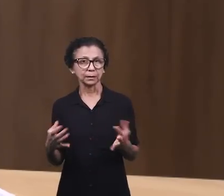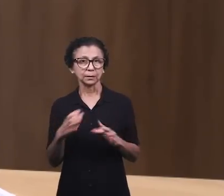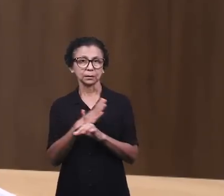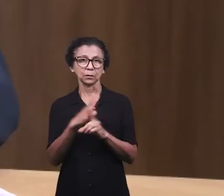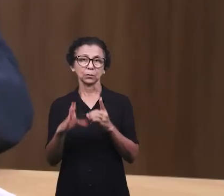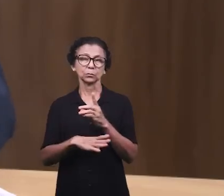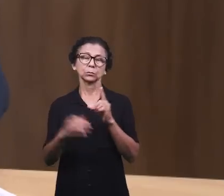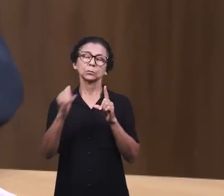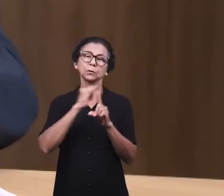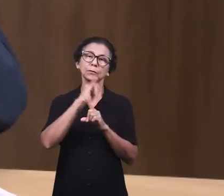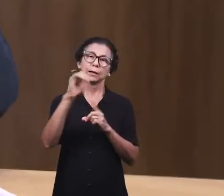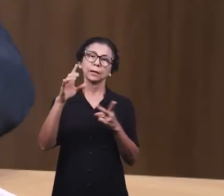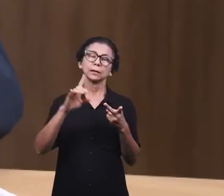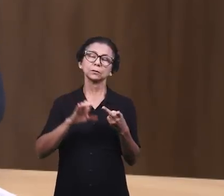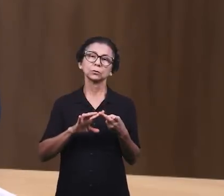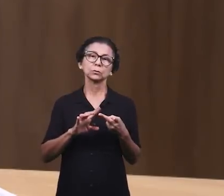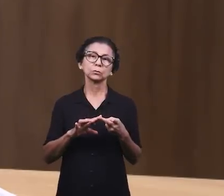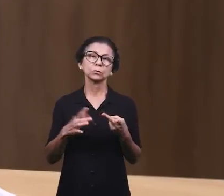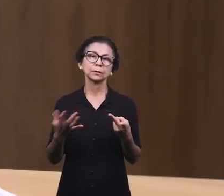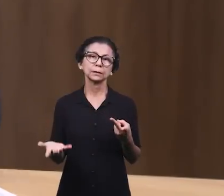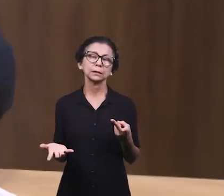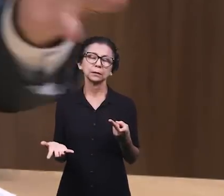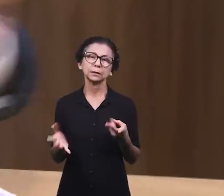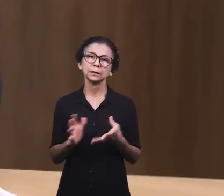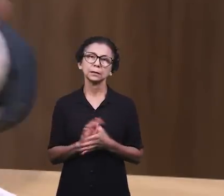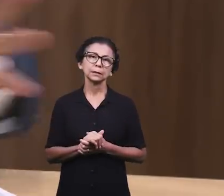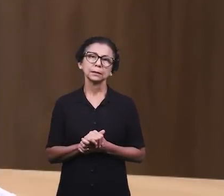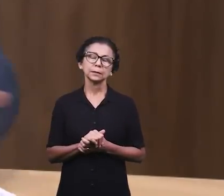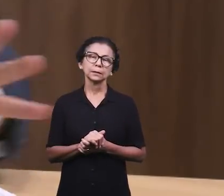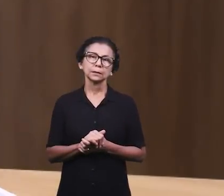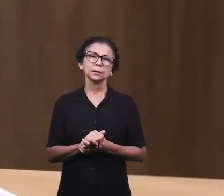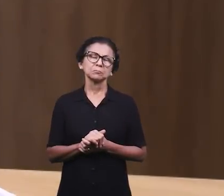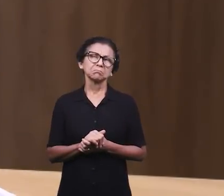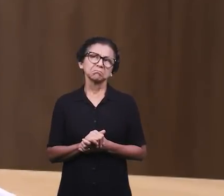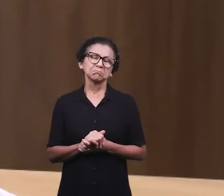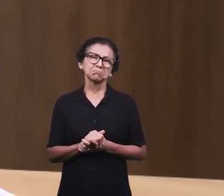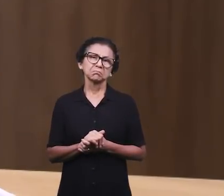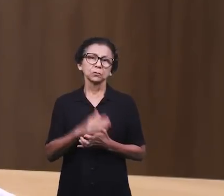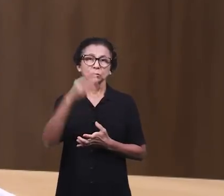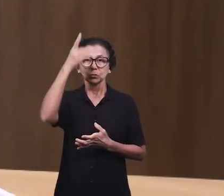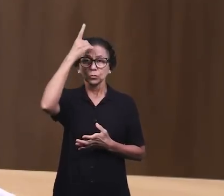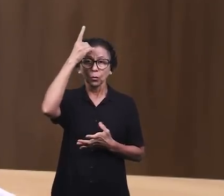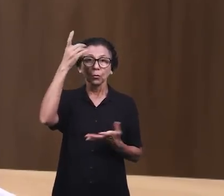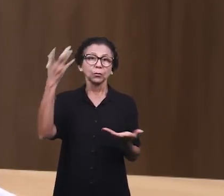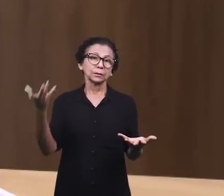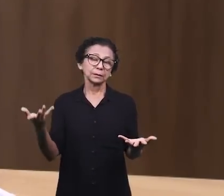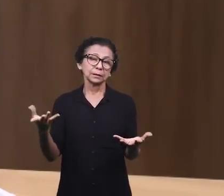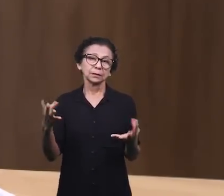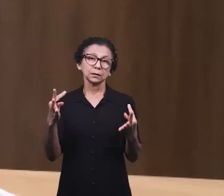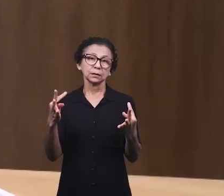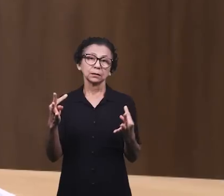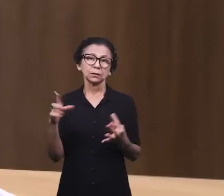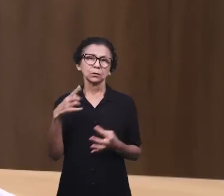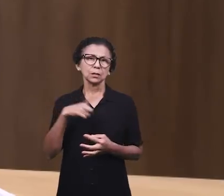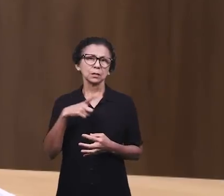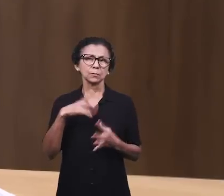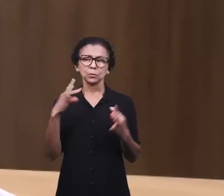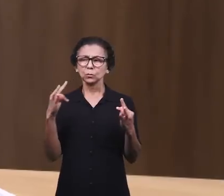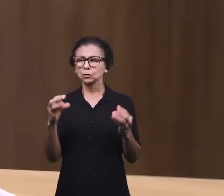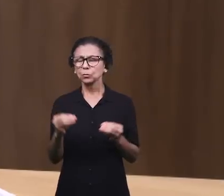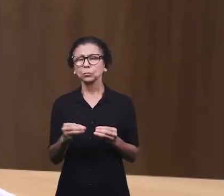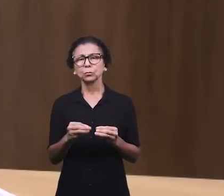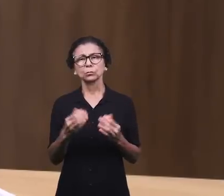pastores agora, fazer com que isso... Nós temos tudo, o Senhor nos deu tudo. Entendeu? O culto, a